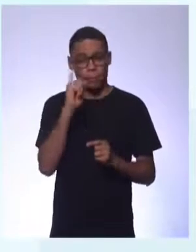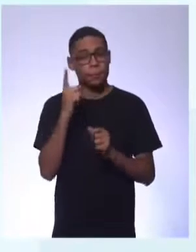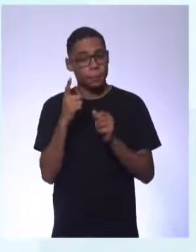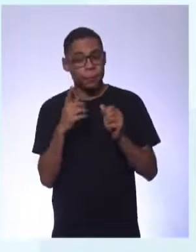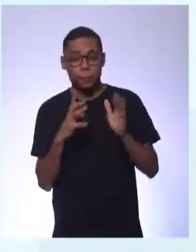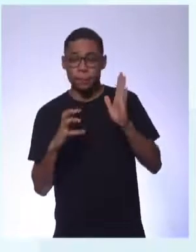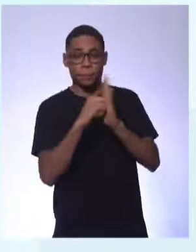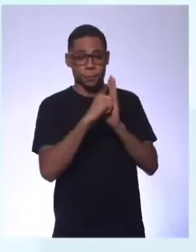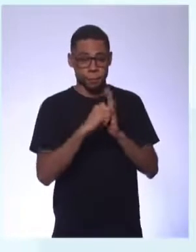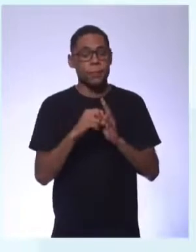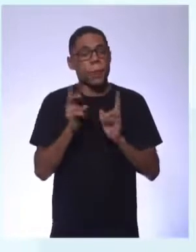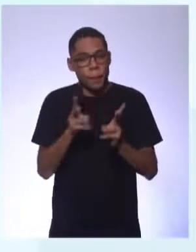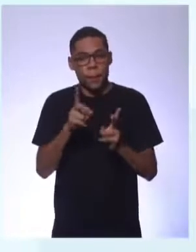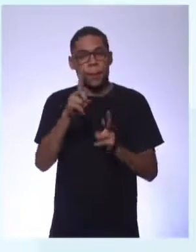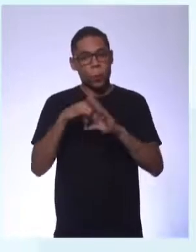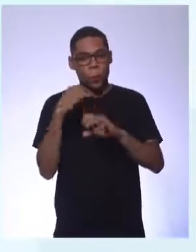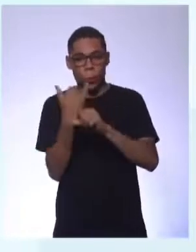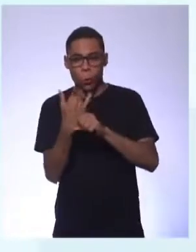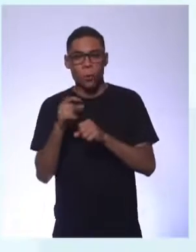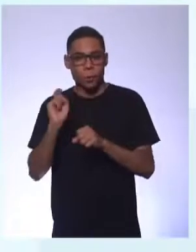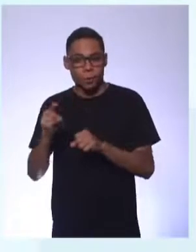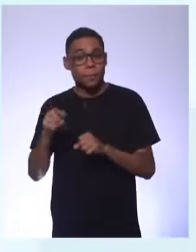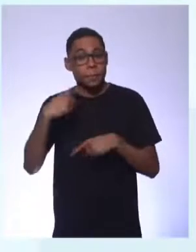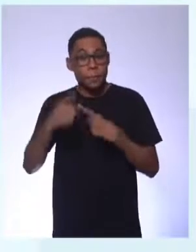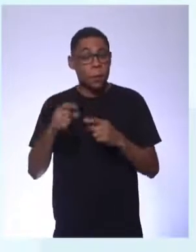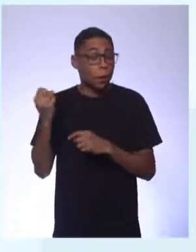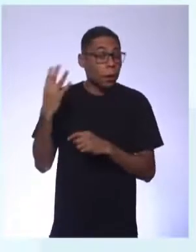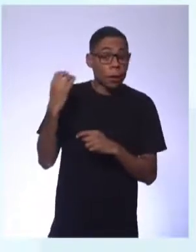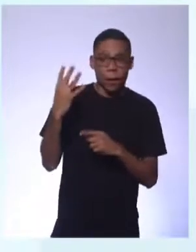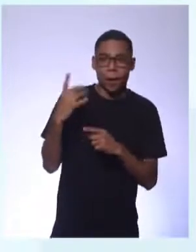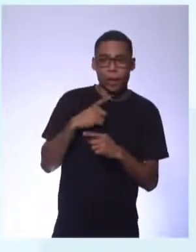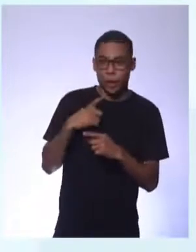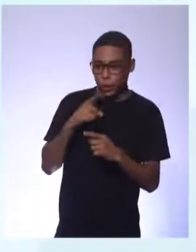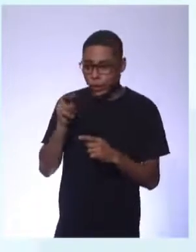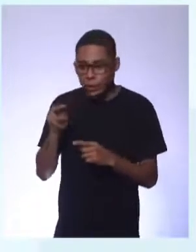canal, acionar o sininho para receber as notificações. E sempre que tiver uma aula nova,